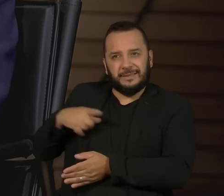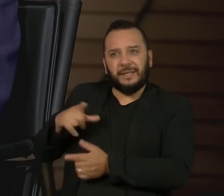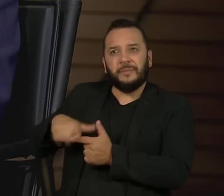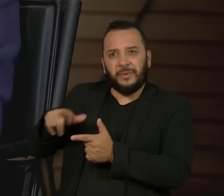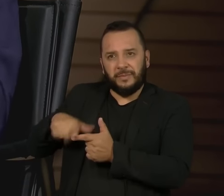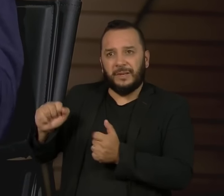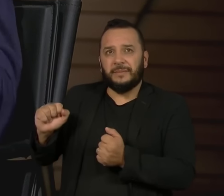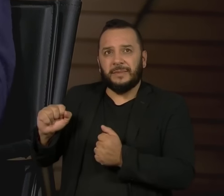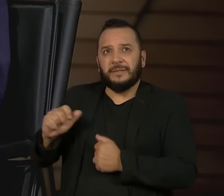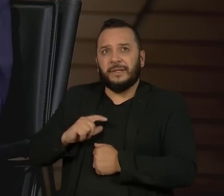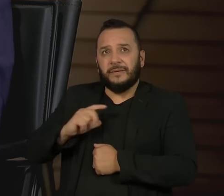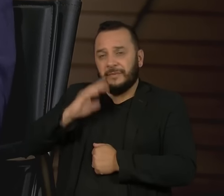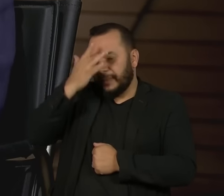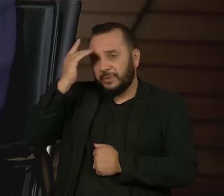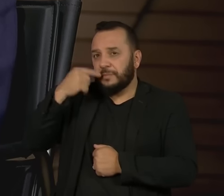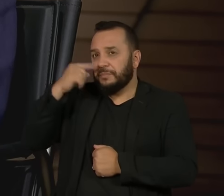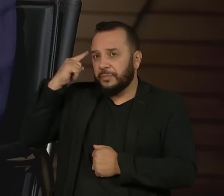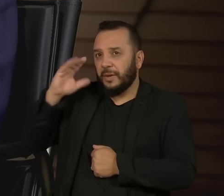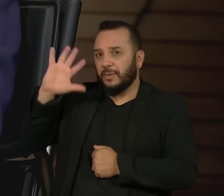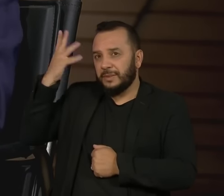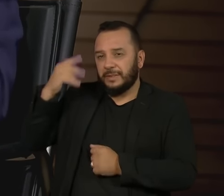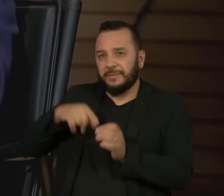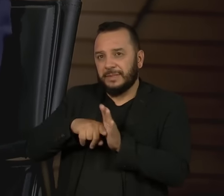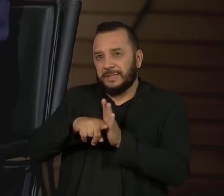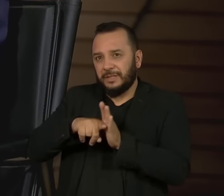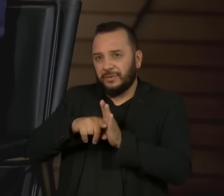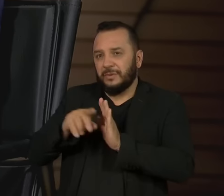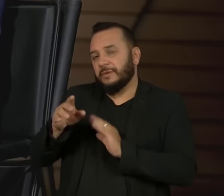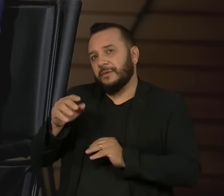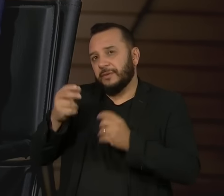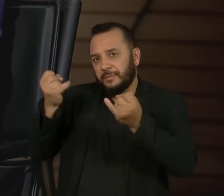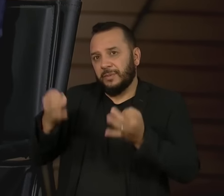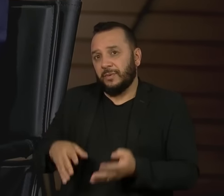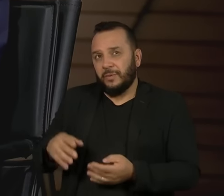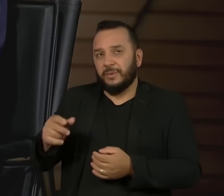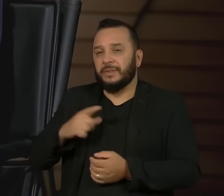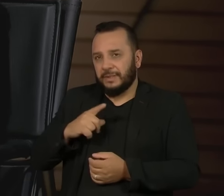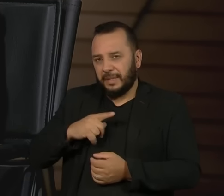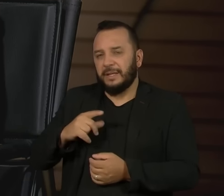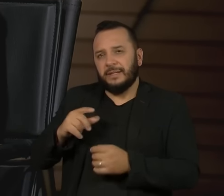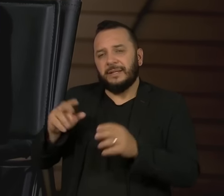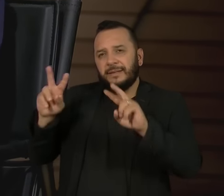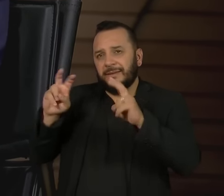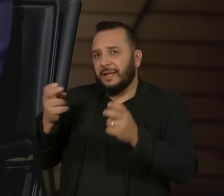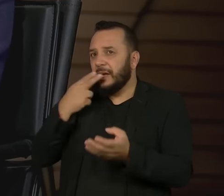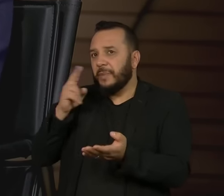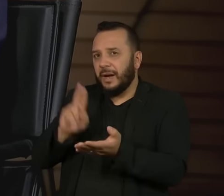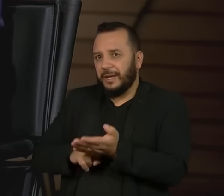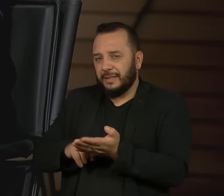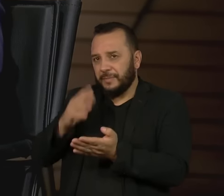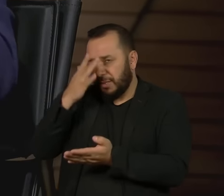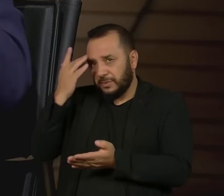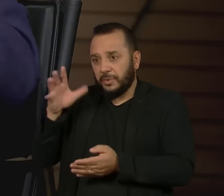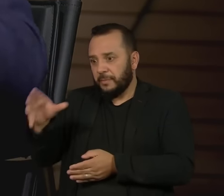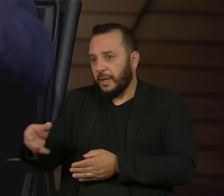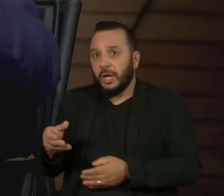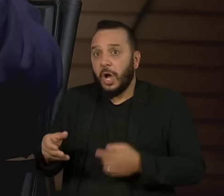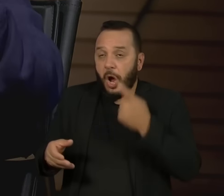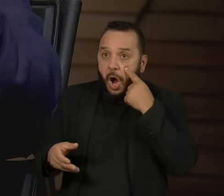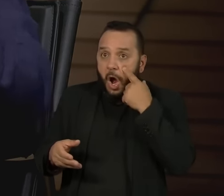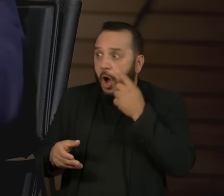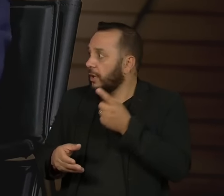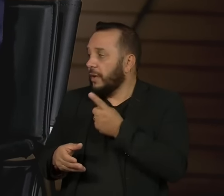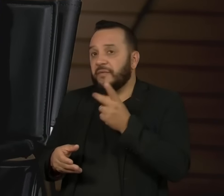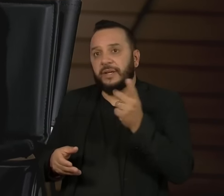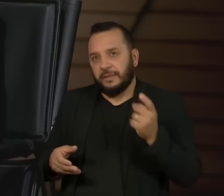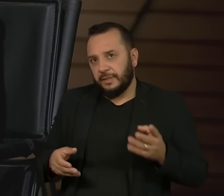uma pessoa falando isso faz pouco tempo, um pesquisador. Se você coloca essa obra no Mein Kampf, alguém vai lá e pega essa obra, Olha, tá vendendo a